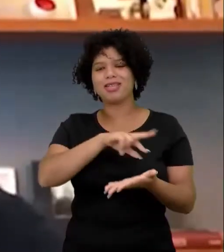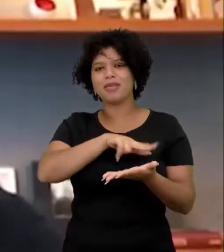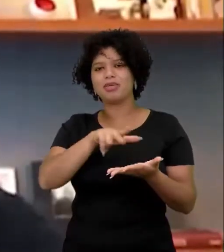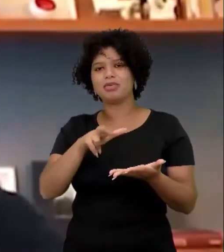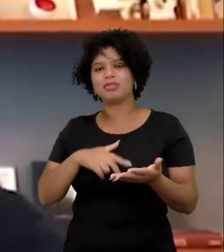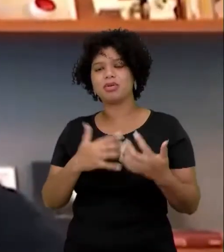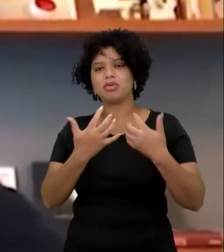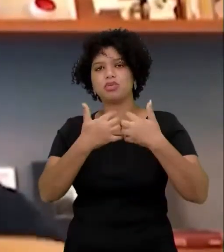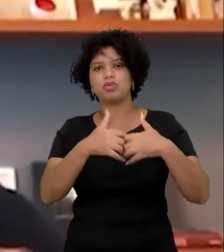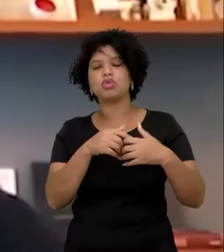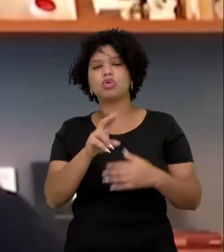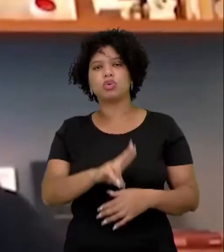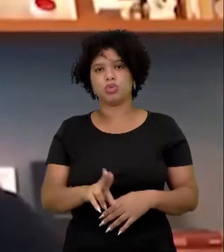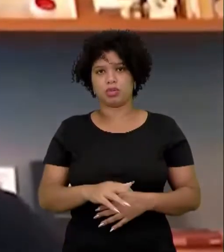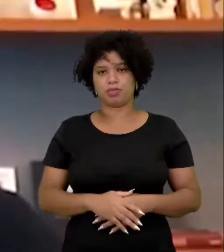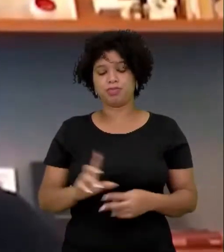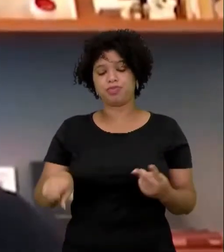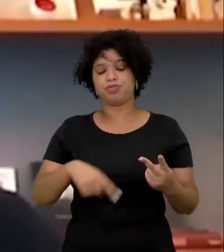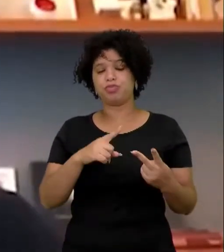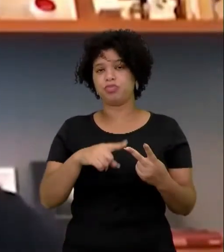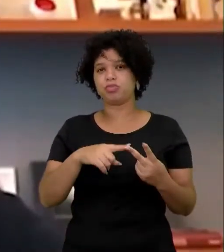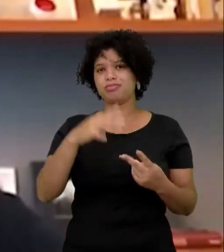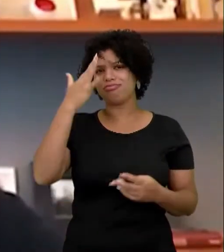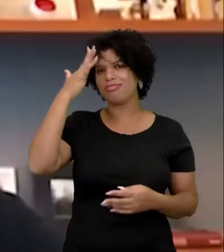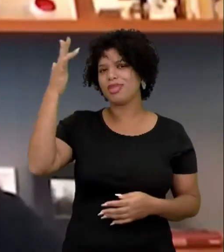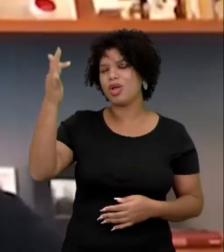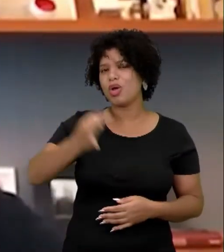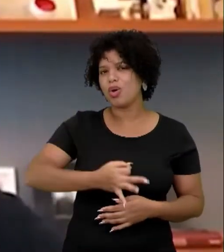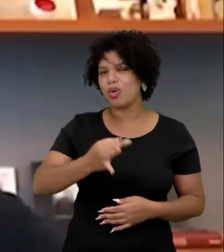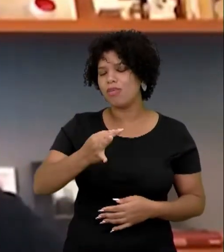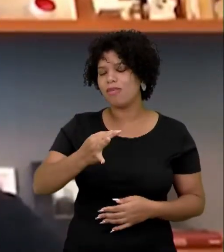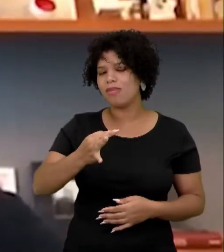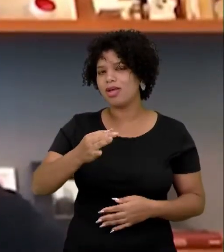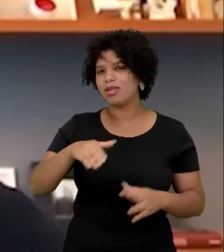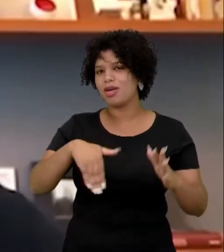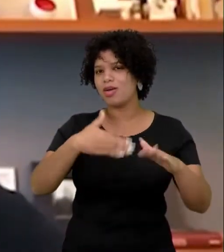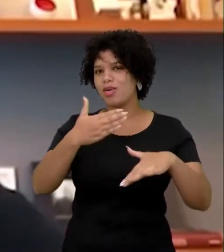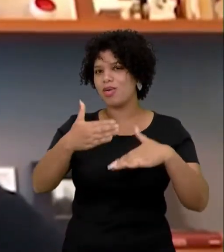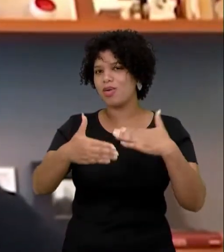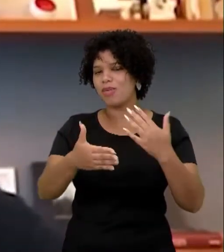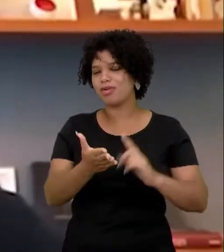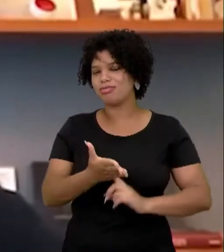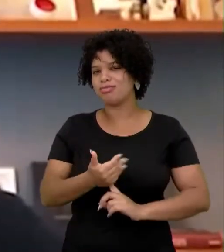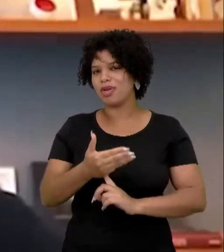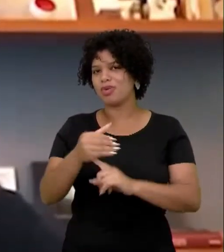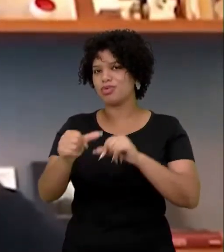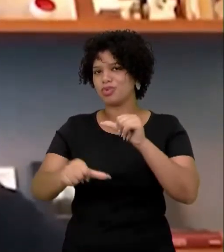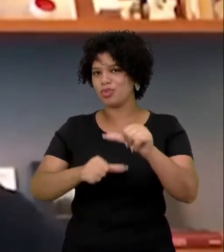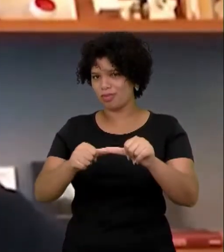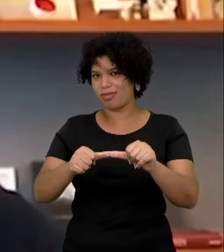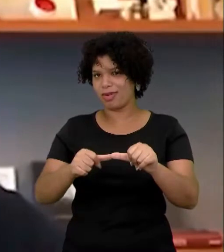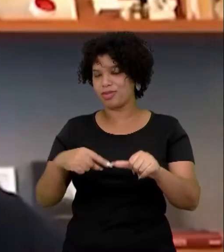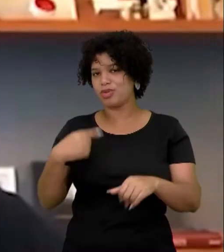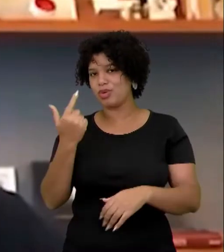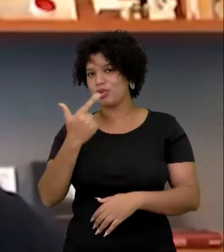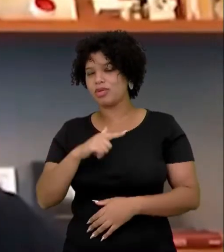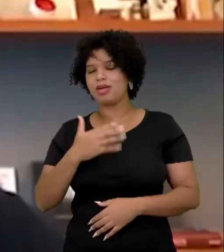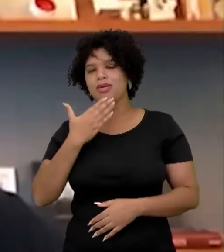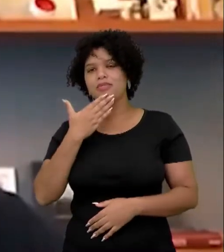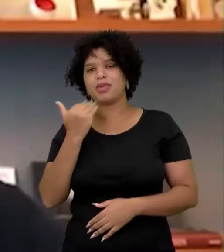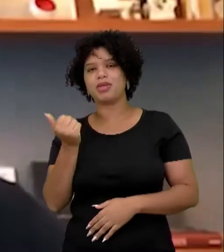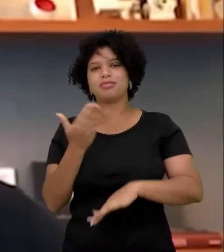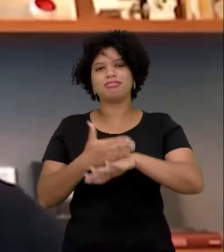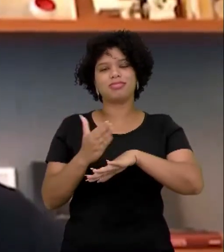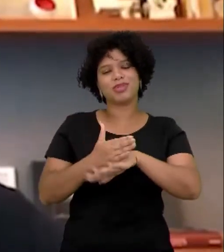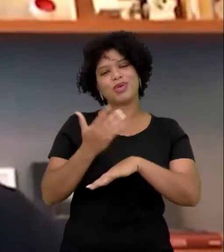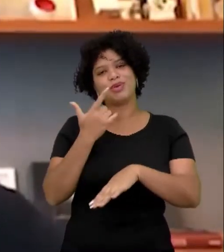Em segundo lugar, entendendo esses processos de transformação tecnológica para que a gente possa, sim, estar melhor preparado para lidar